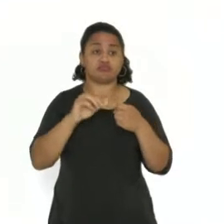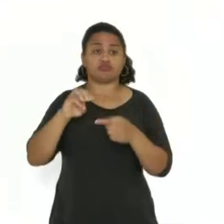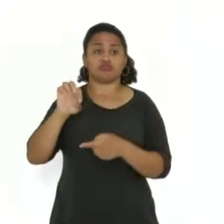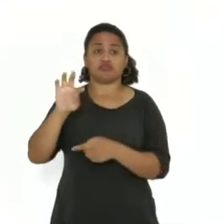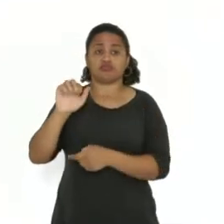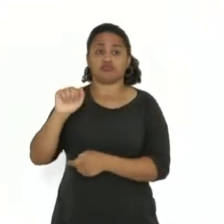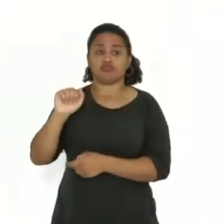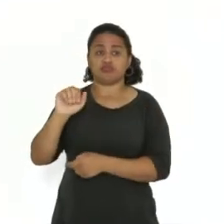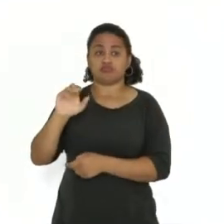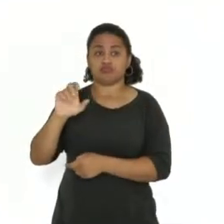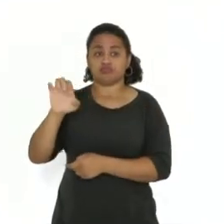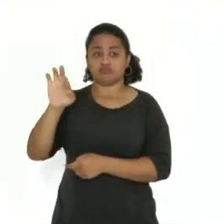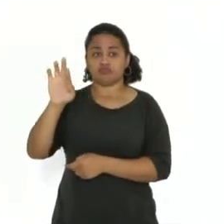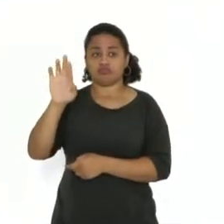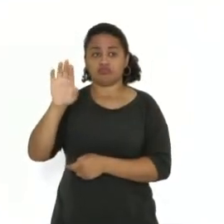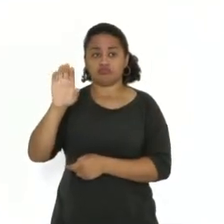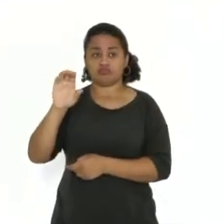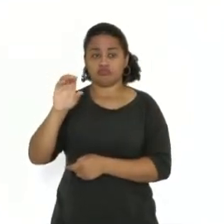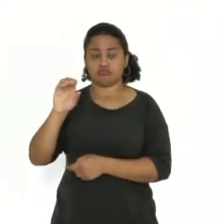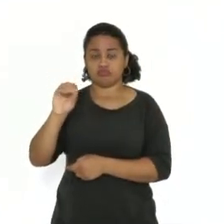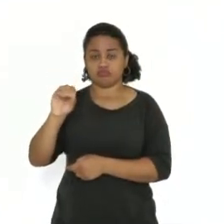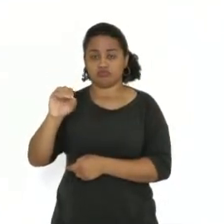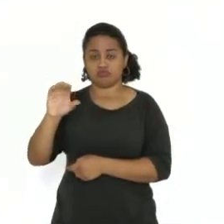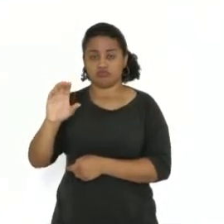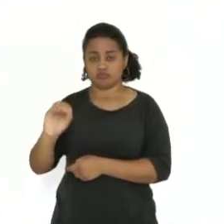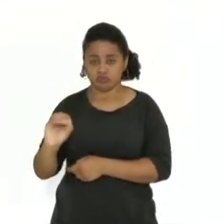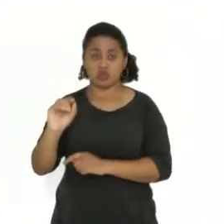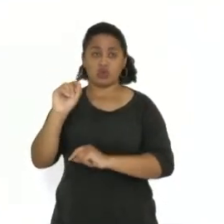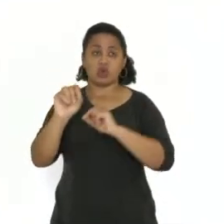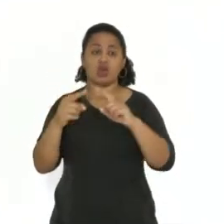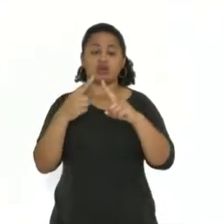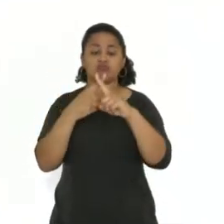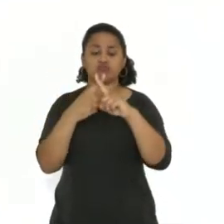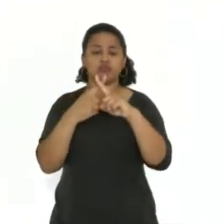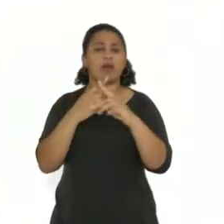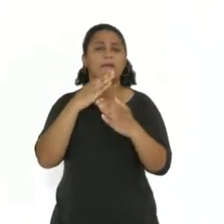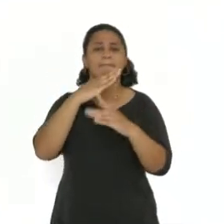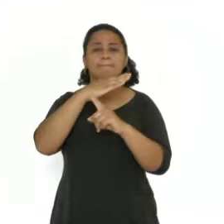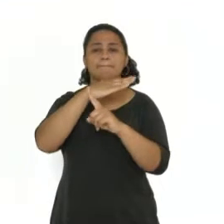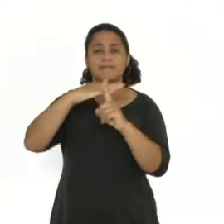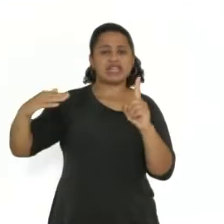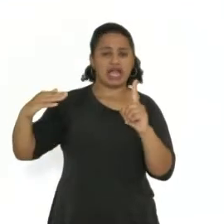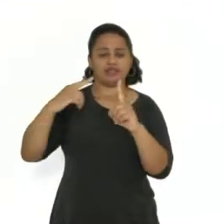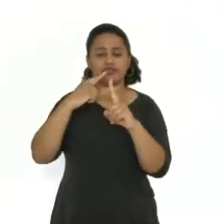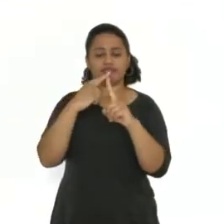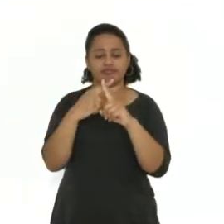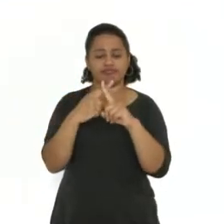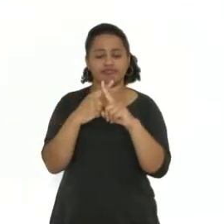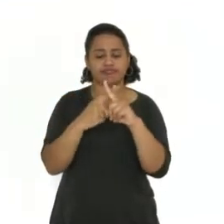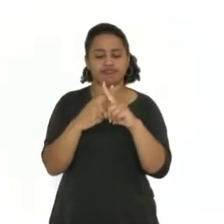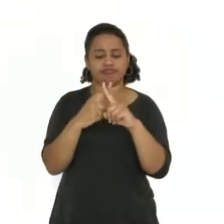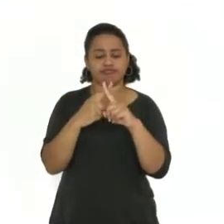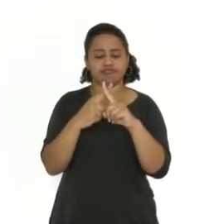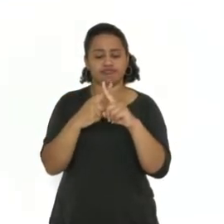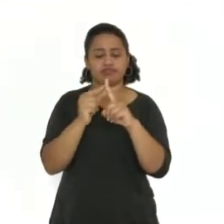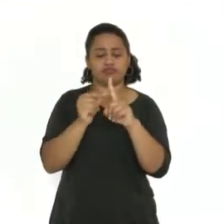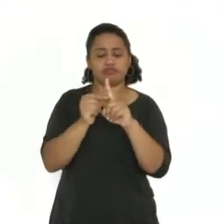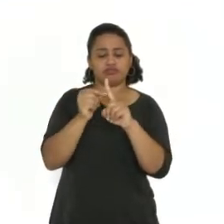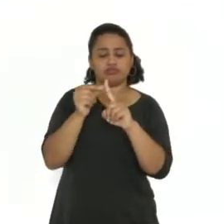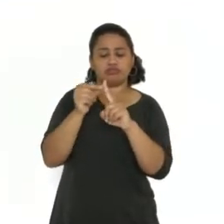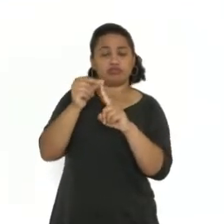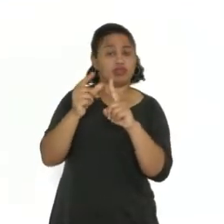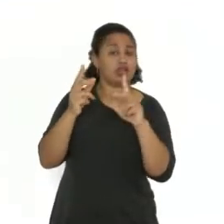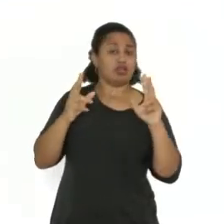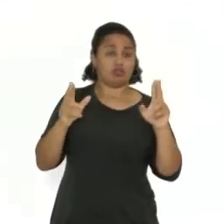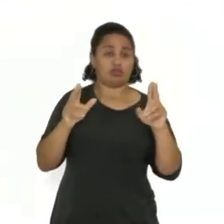que apresenta seu centrômero localizado no meio, né? Bem ao centro, tendo os braços do mesmo